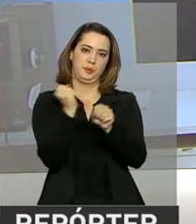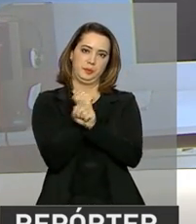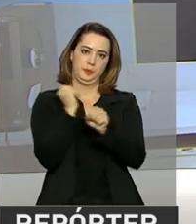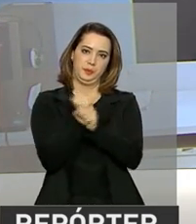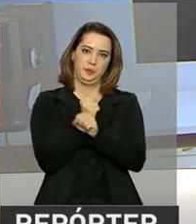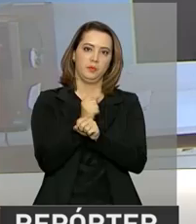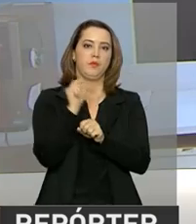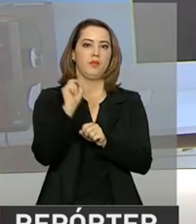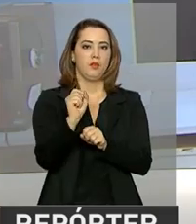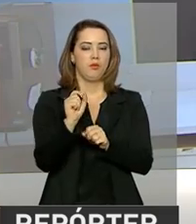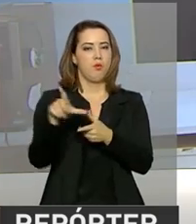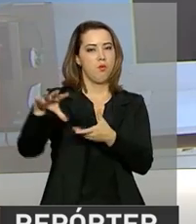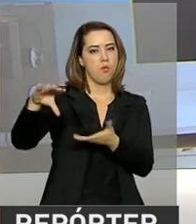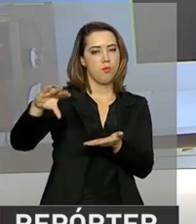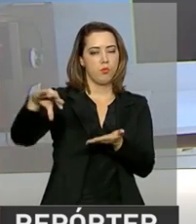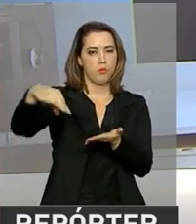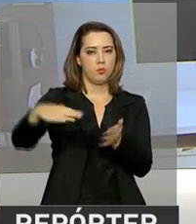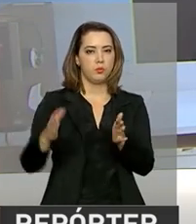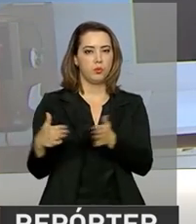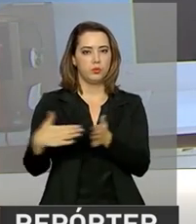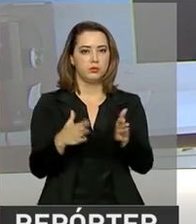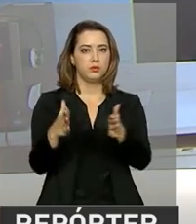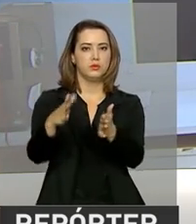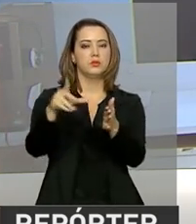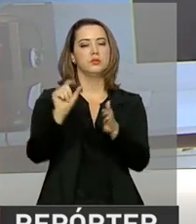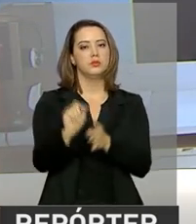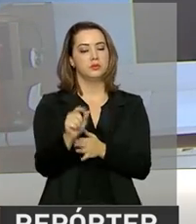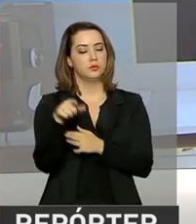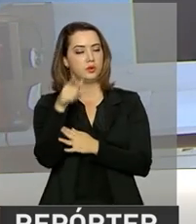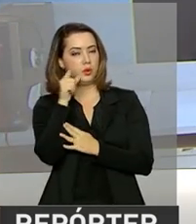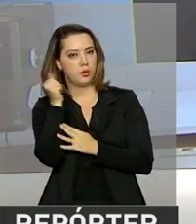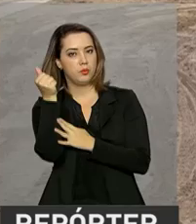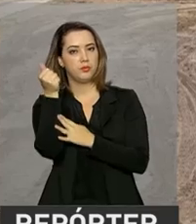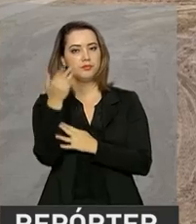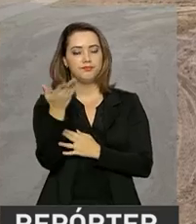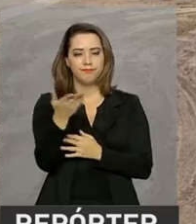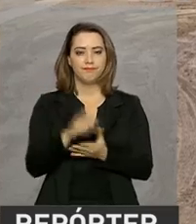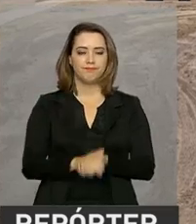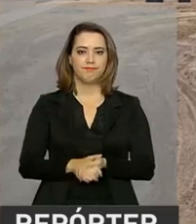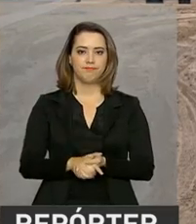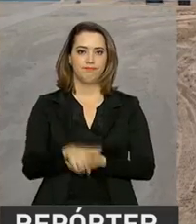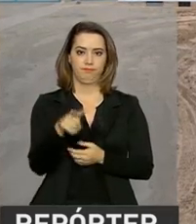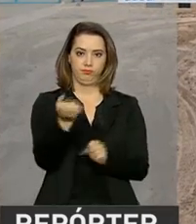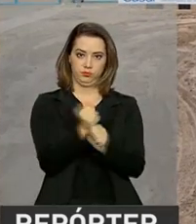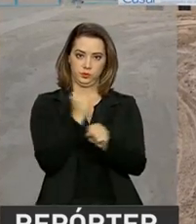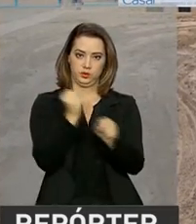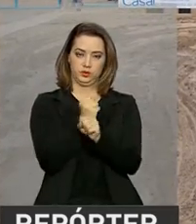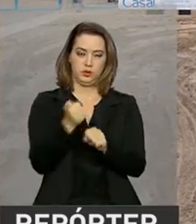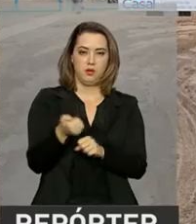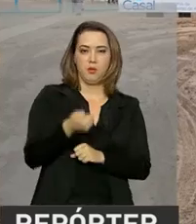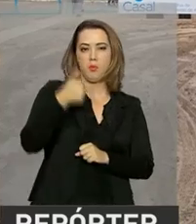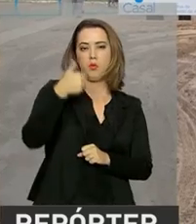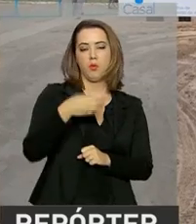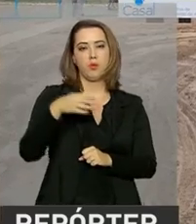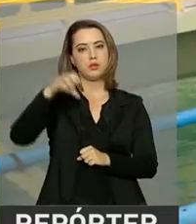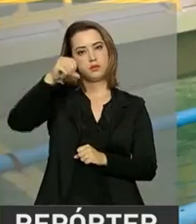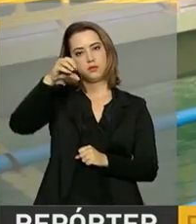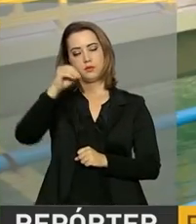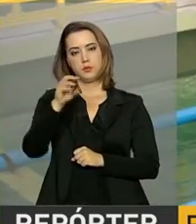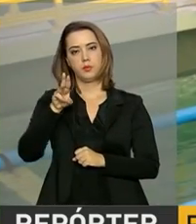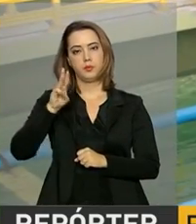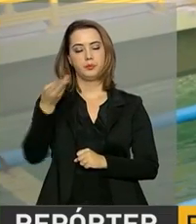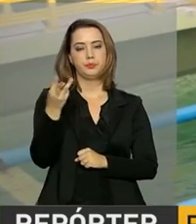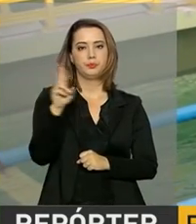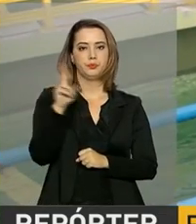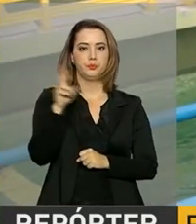Sertão o ministro da integração nacional inaugurou hoje esse trecho a obra que custou quase R 90 milhões de reais foi